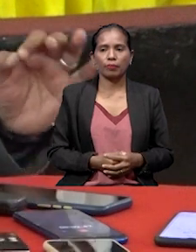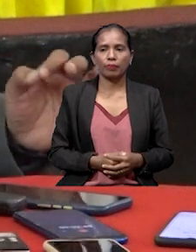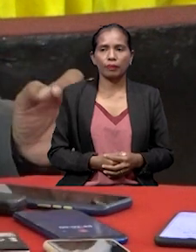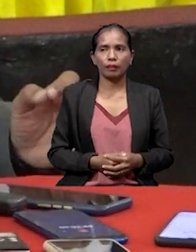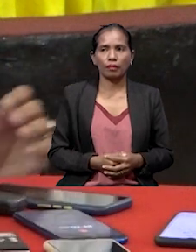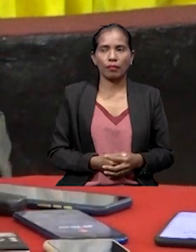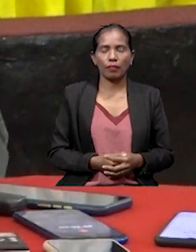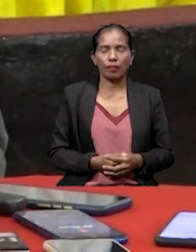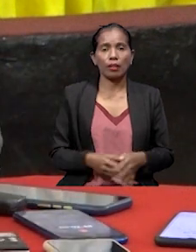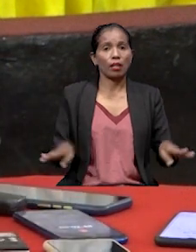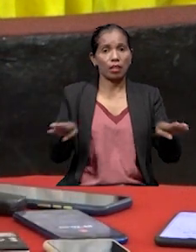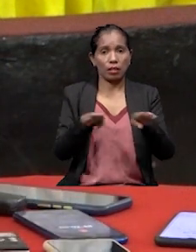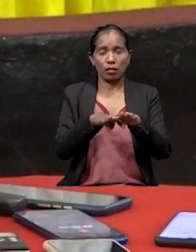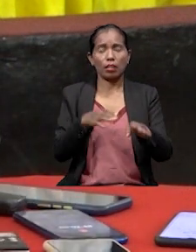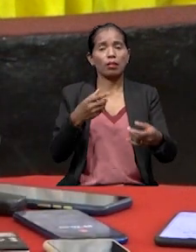Balanço é importante, Tebes.